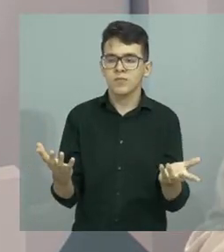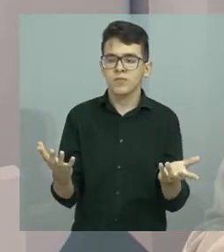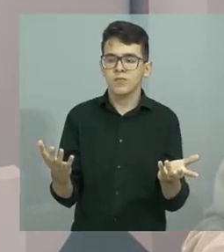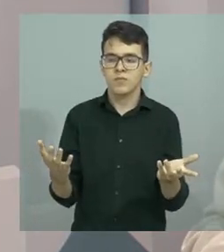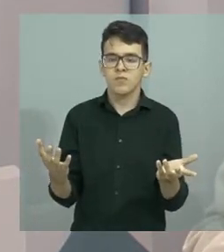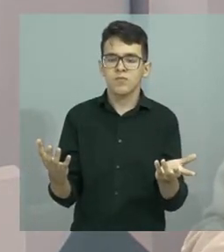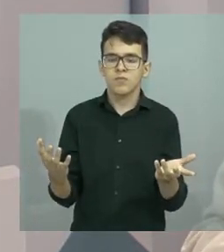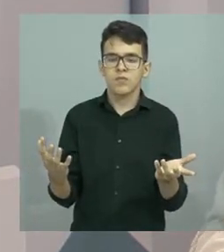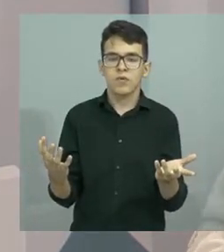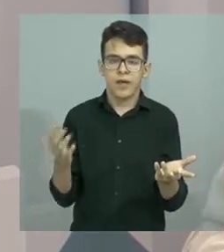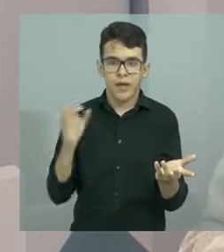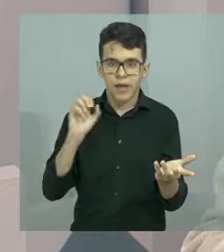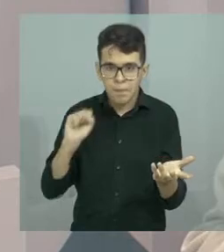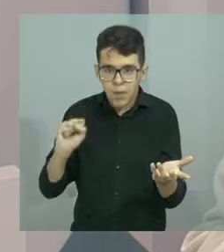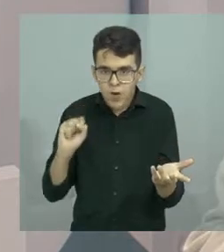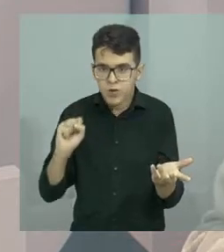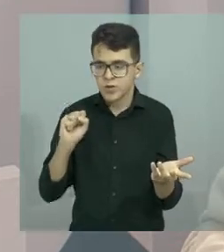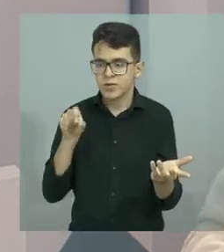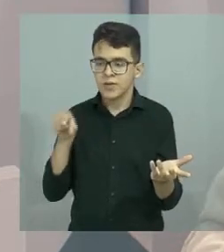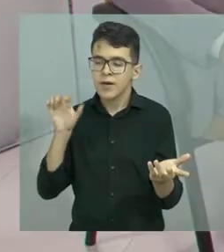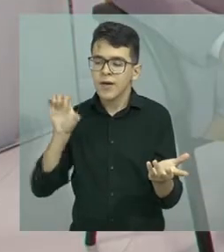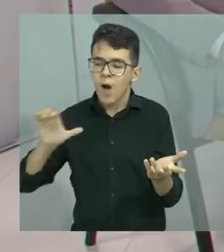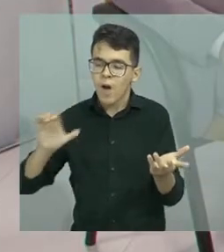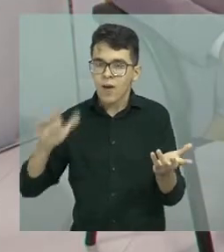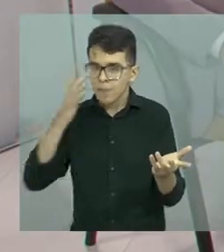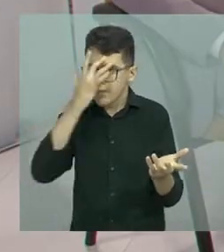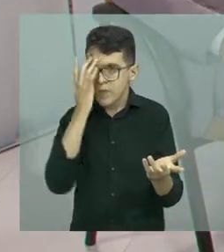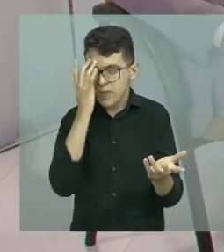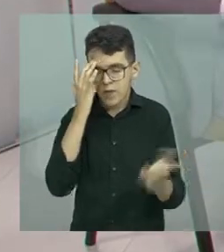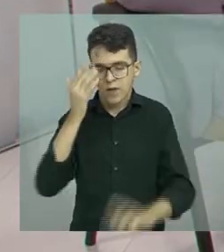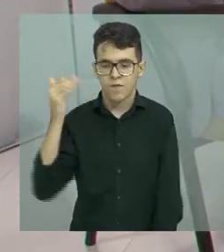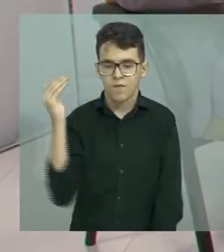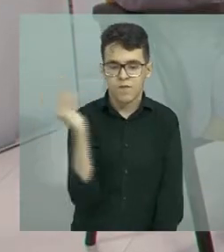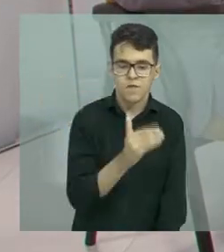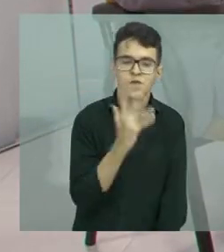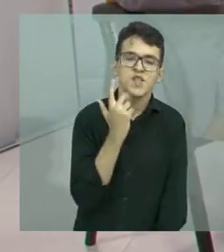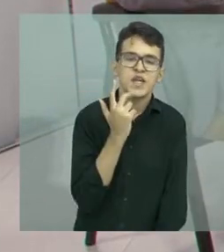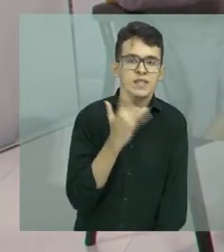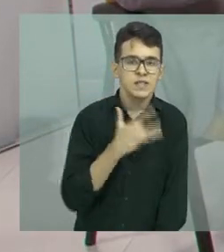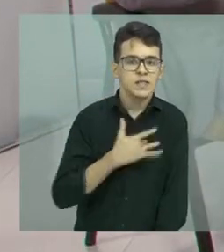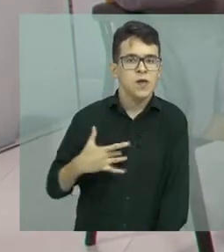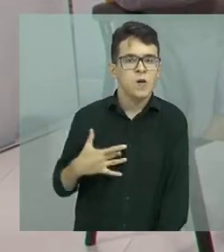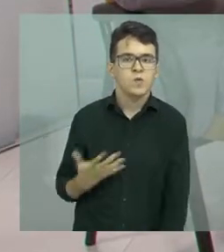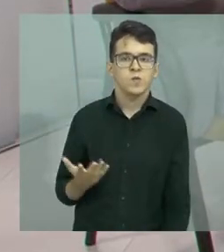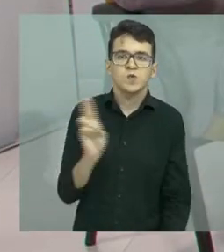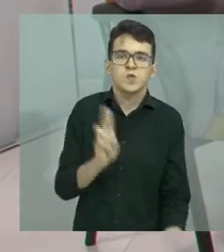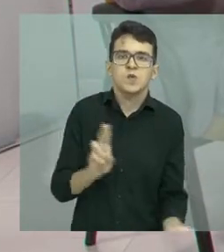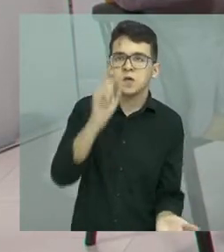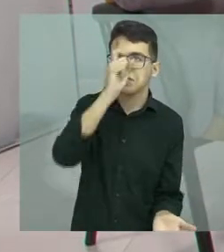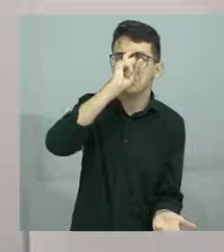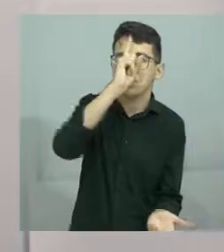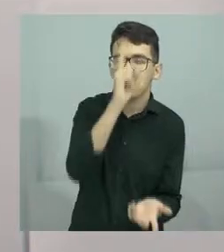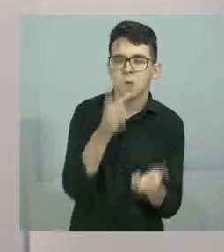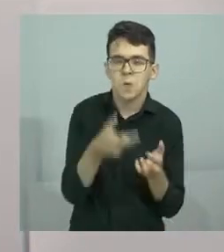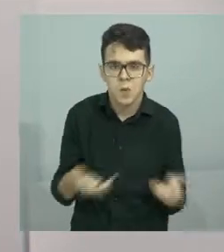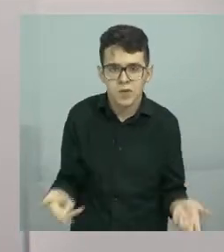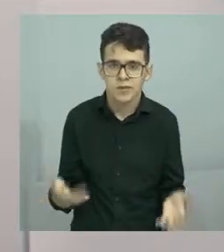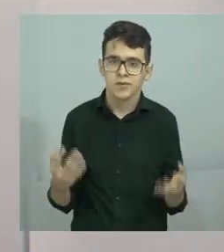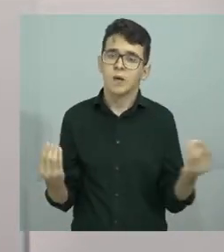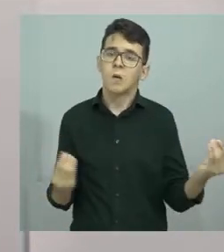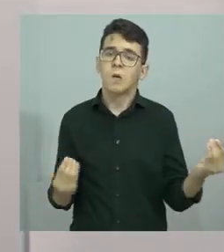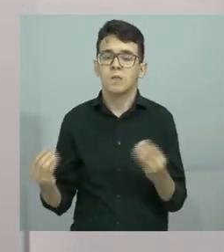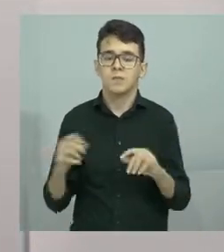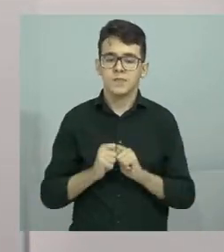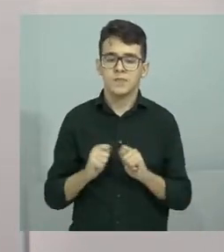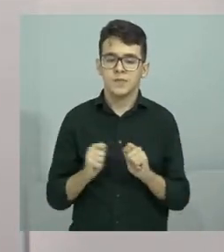atendido onde? Essa é uma problemática que hoje já é realidade. E como isso aí poderia ser resolvido na prática, né, no caso